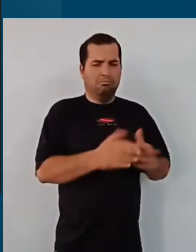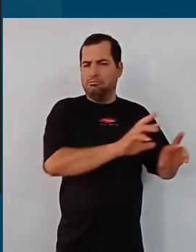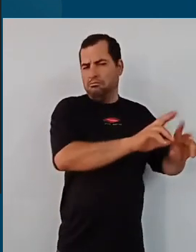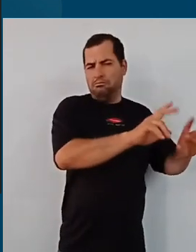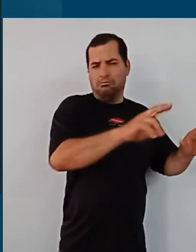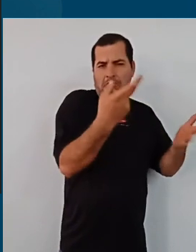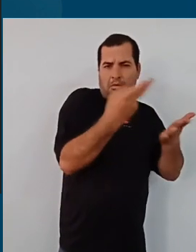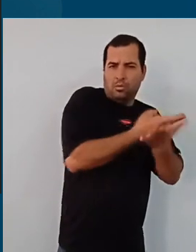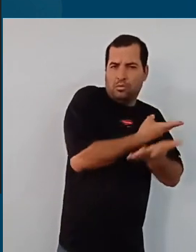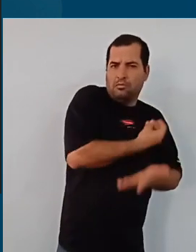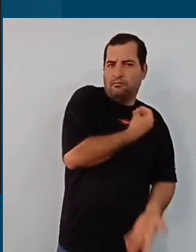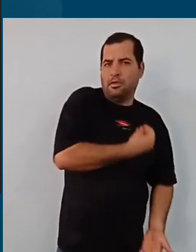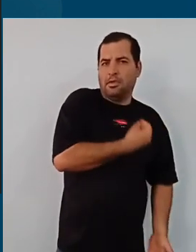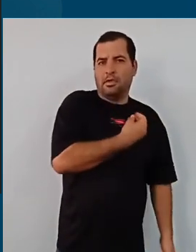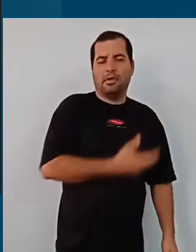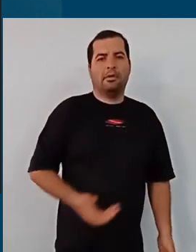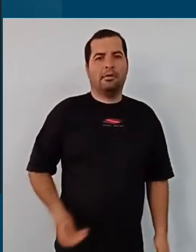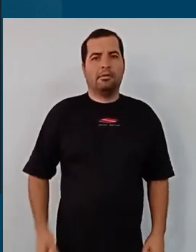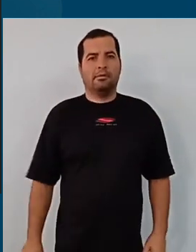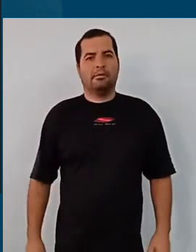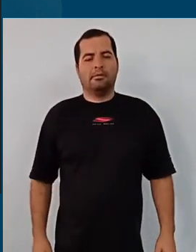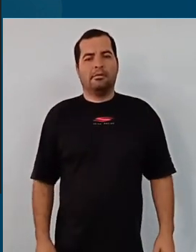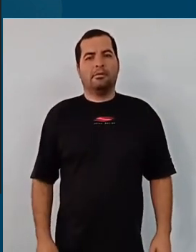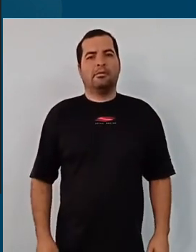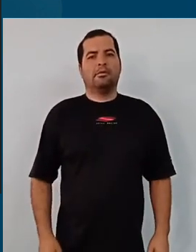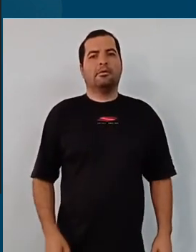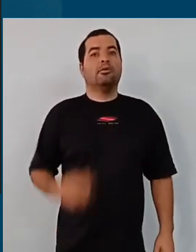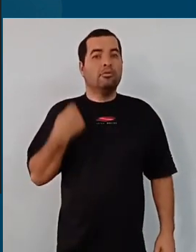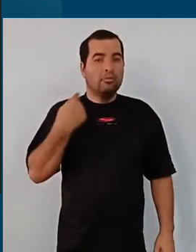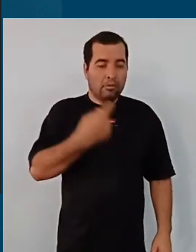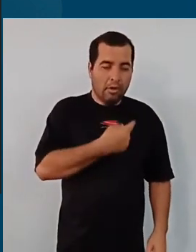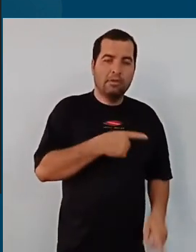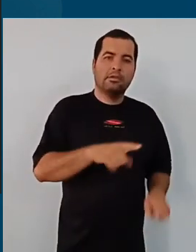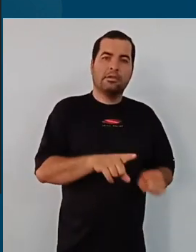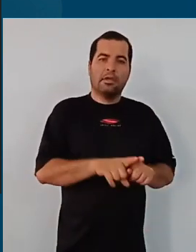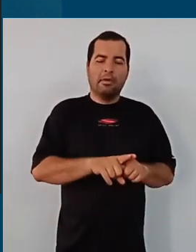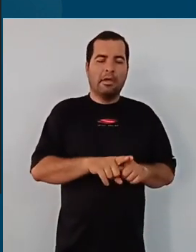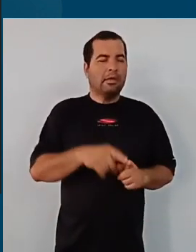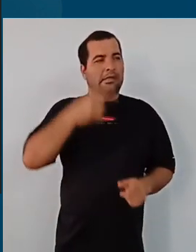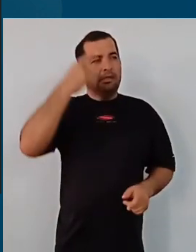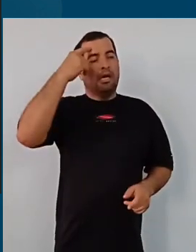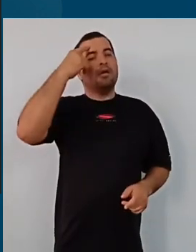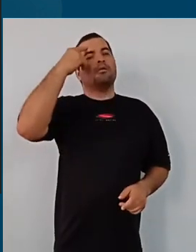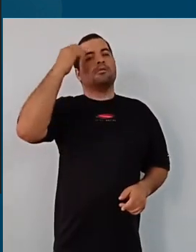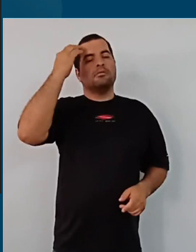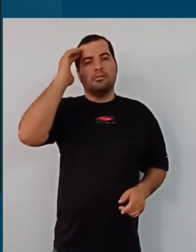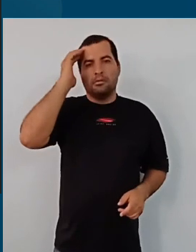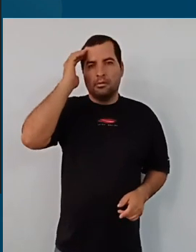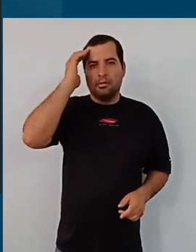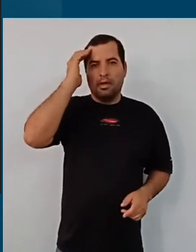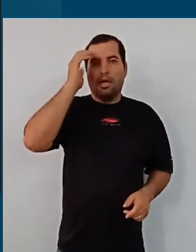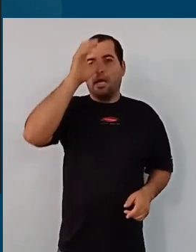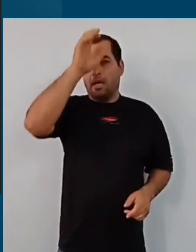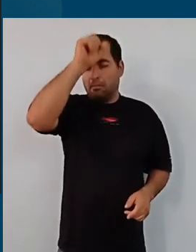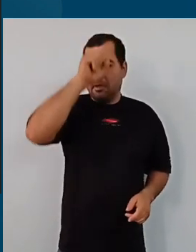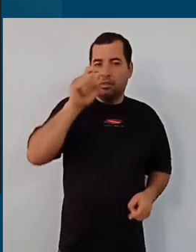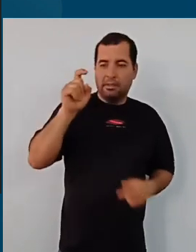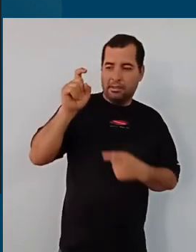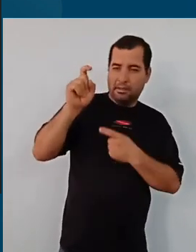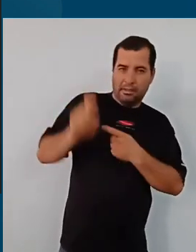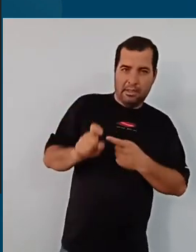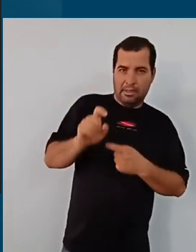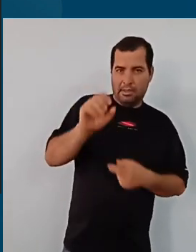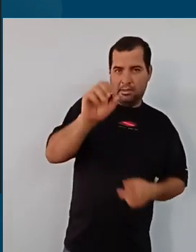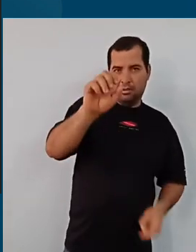da vida. Aqui também a gente nos permite a seguinte leitura. Esse aprender a ser está